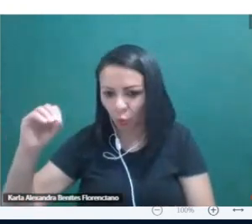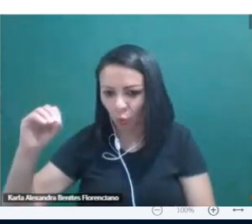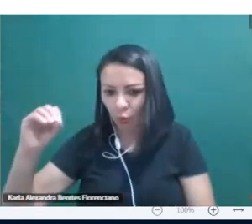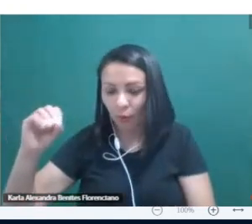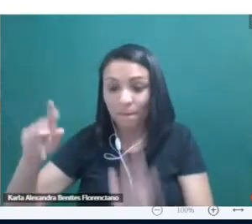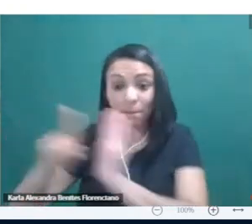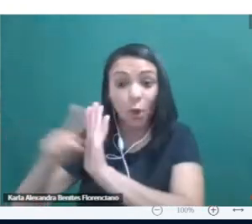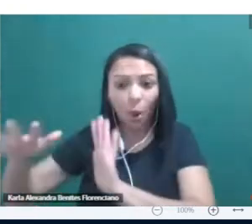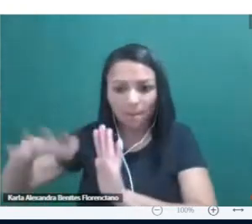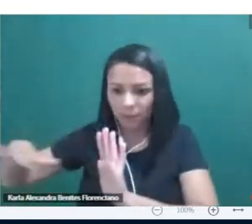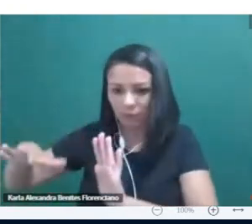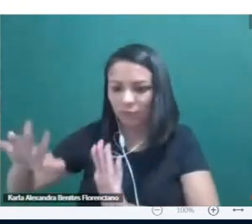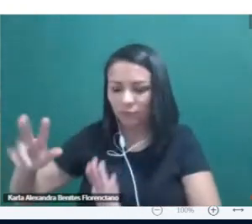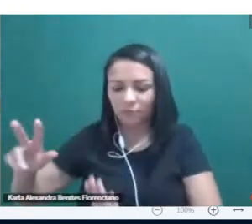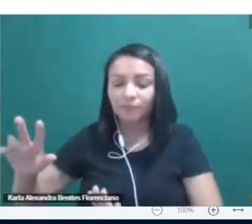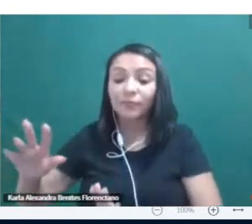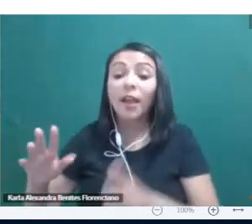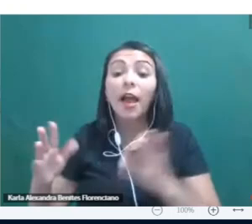Tá?